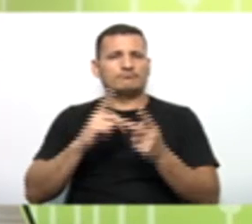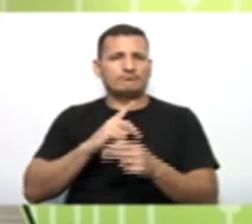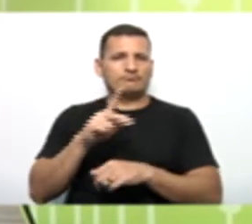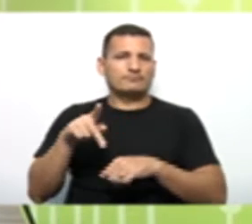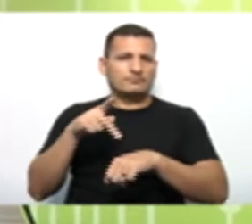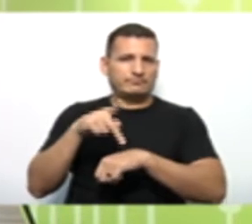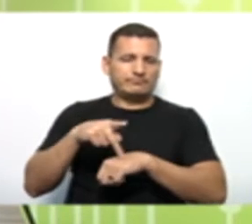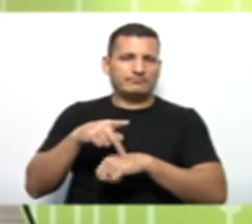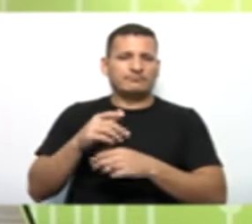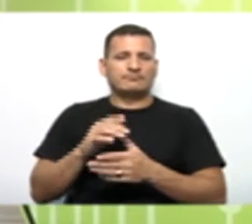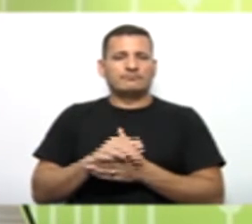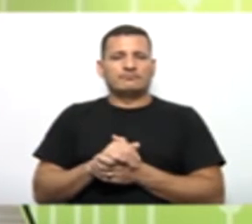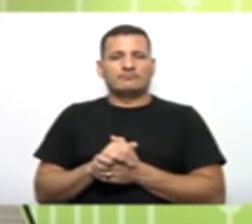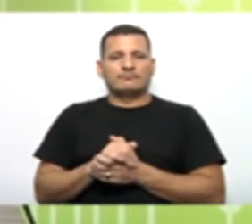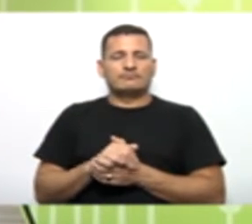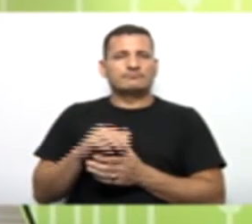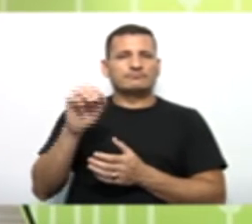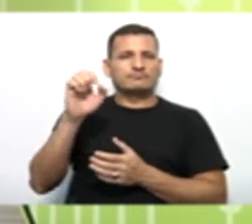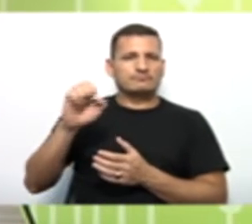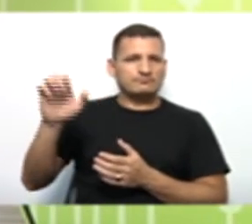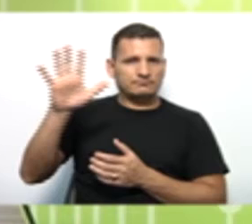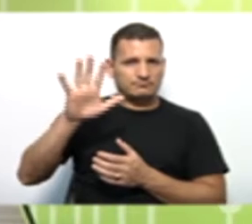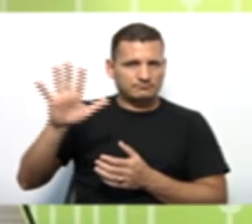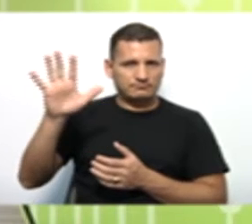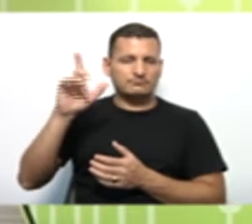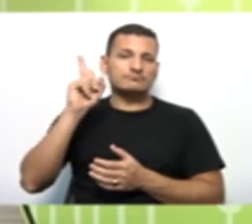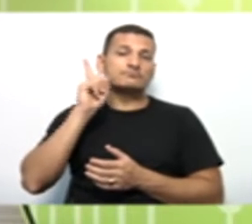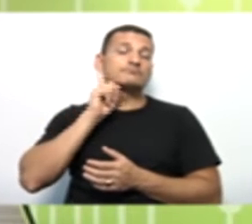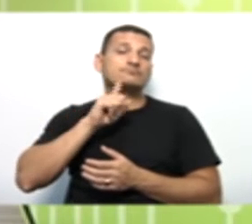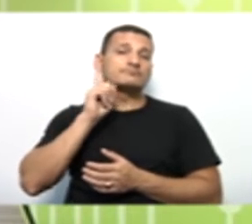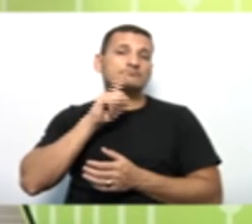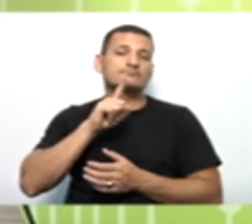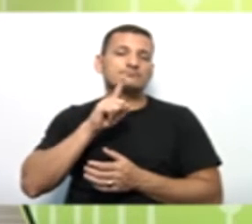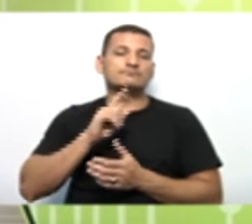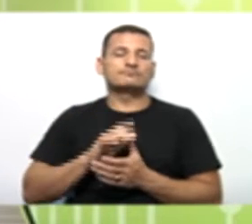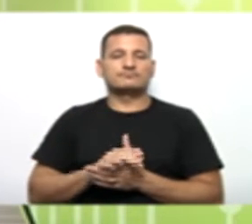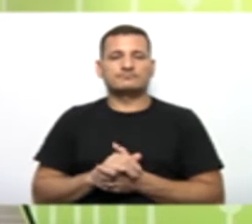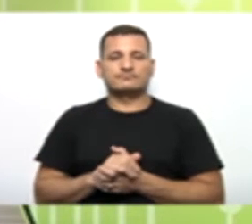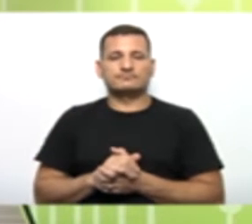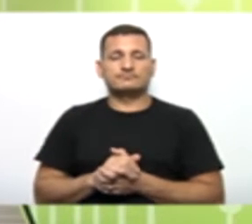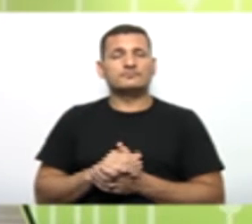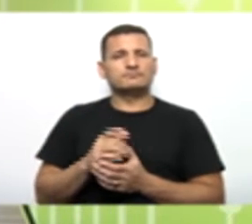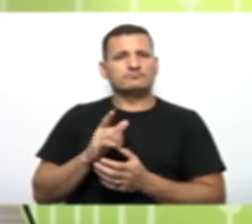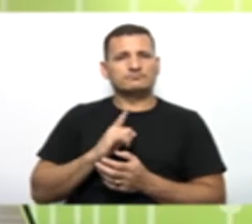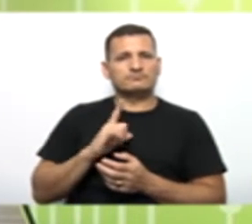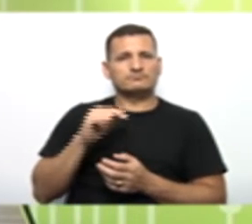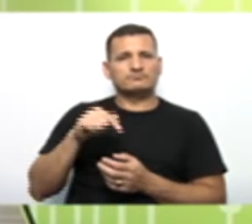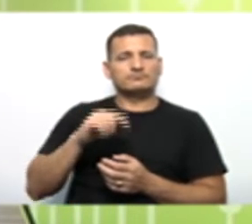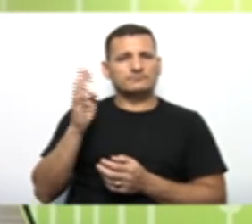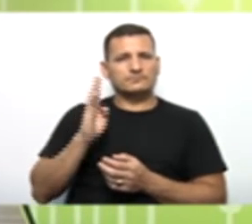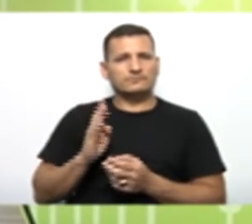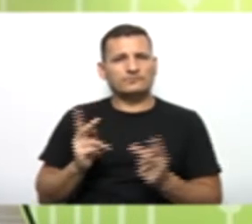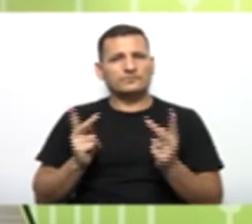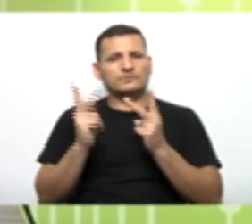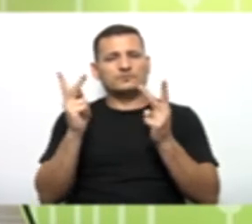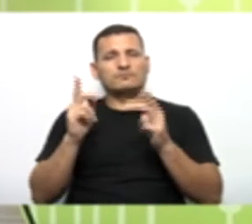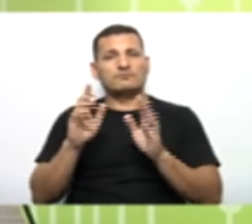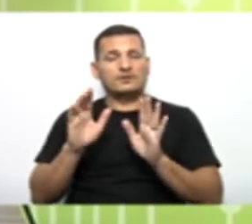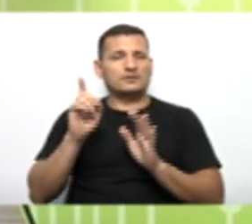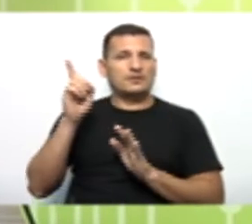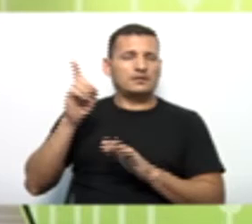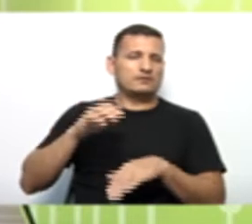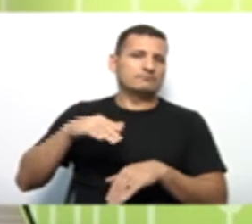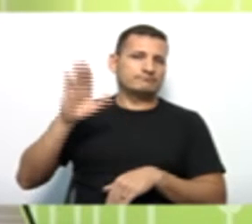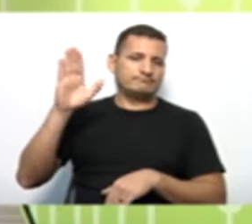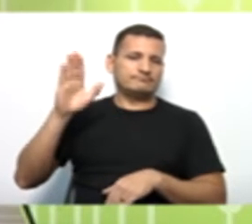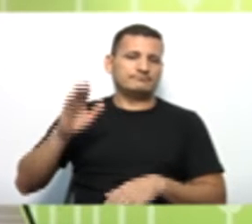países como na Europa e nos Estados Unidos. Nós temos essa valorização aqui no Brasil, mas lá está mais